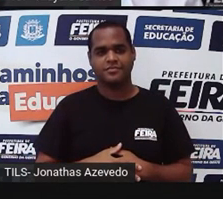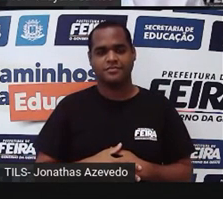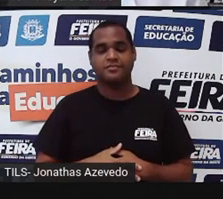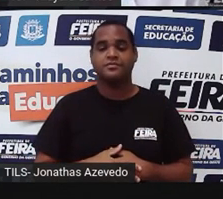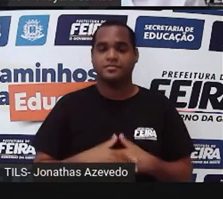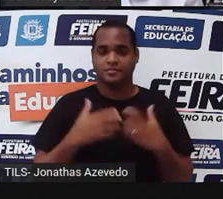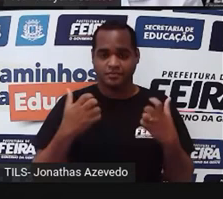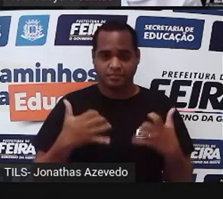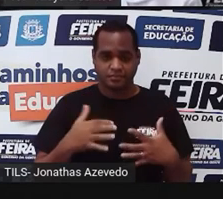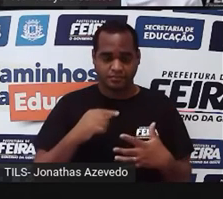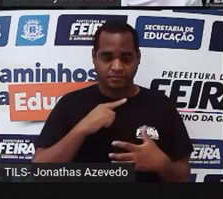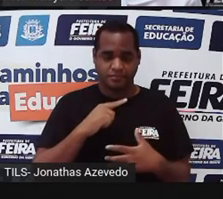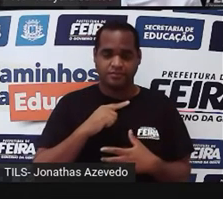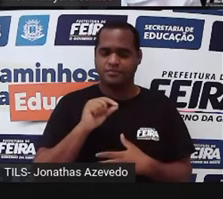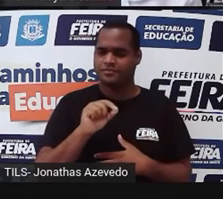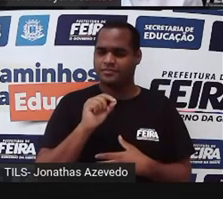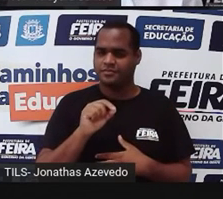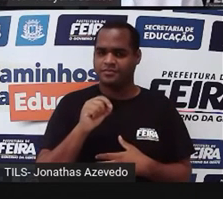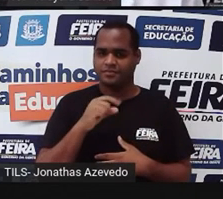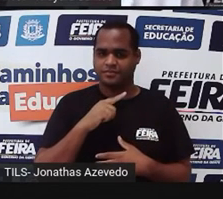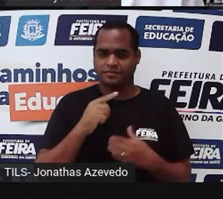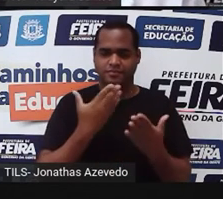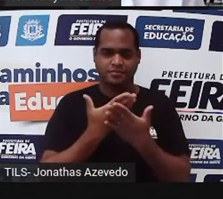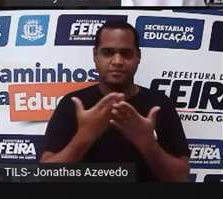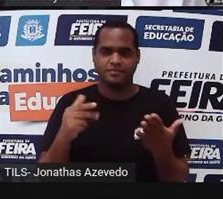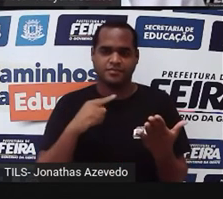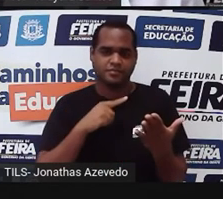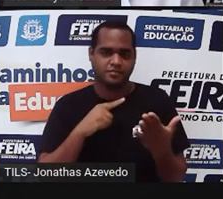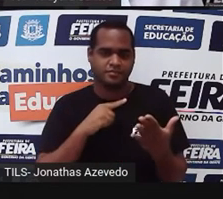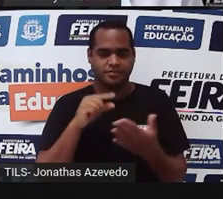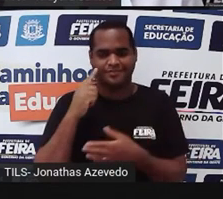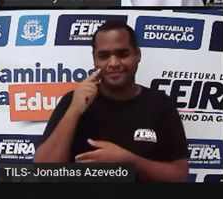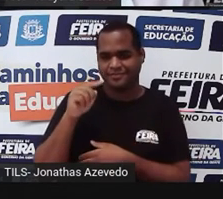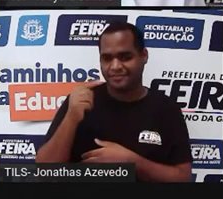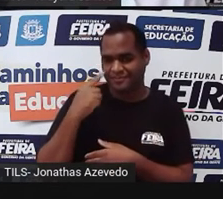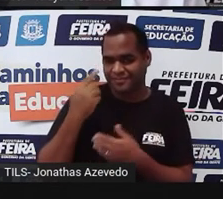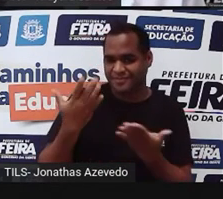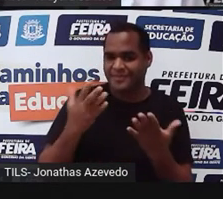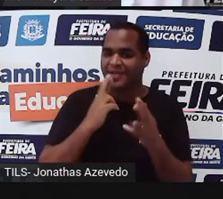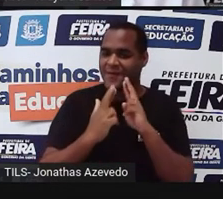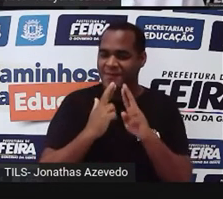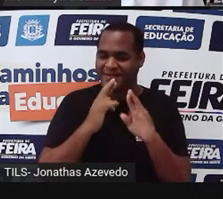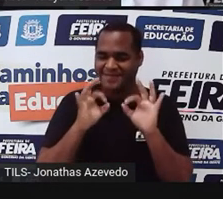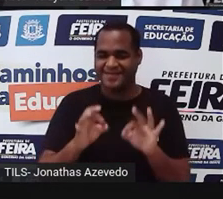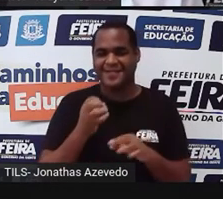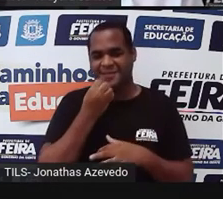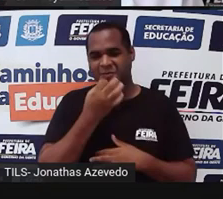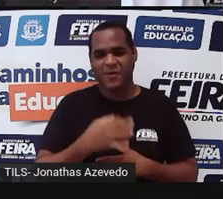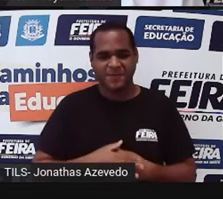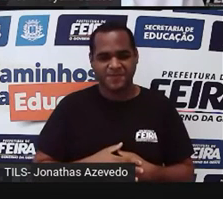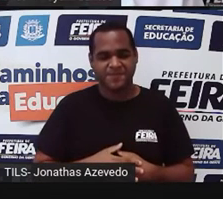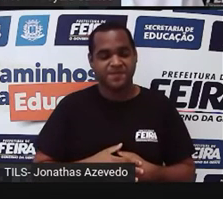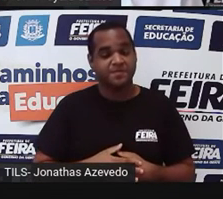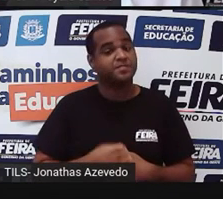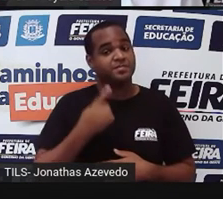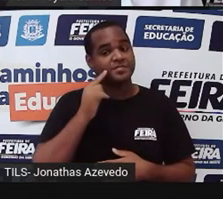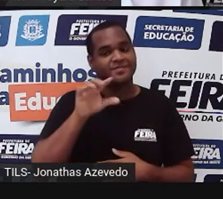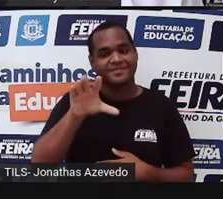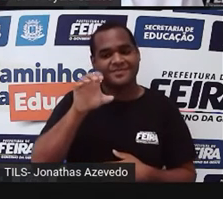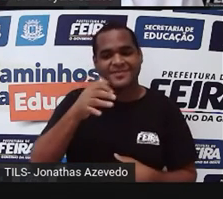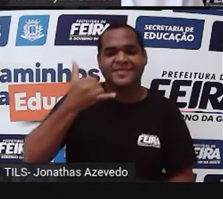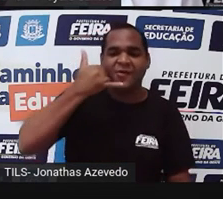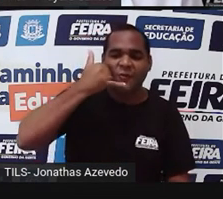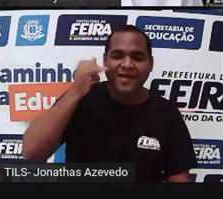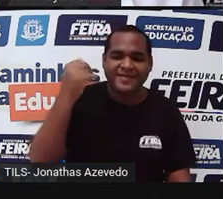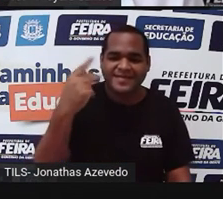Agora, chegou a hora que eu sei que vocês mais gostam indo do outro lado, que é a hora da nossa atividade. E para isso, vocês podem apontar a câmera do